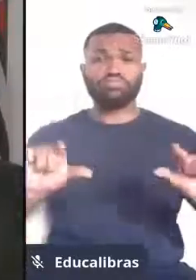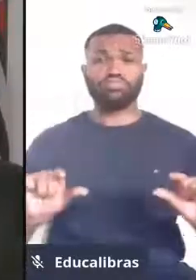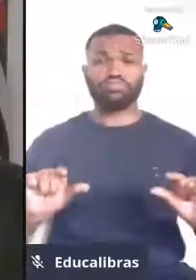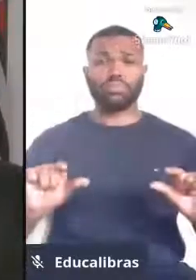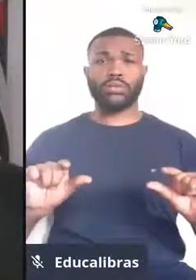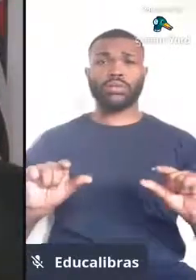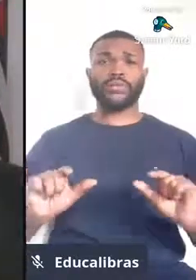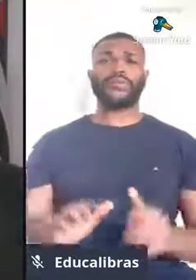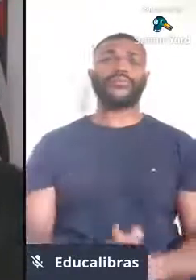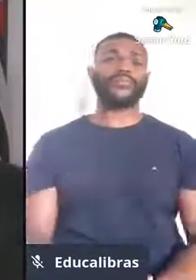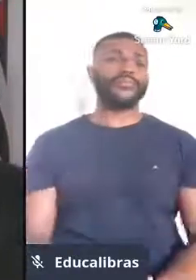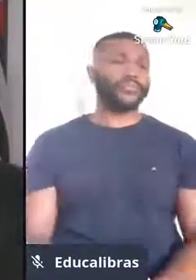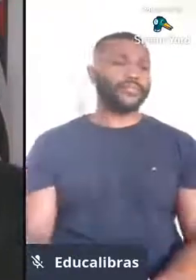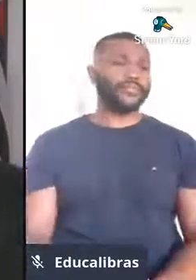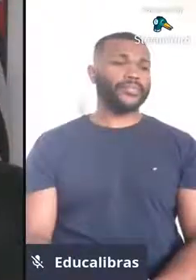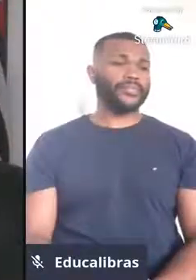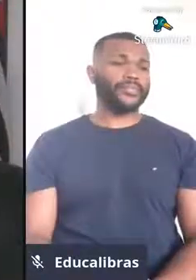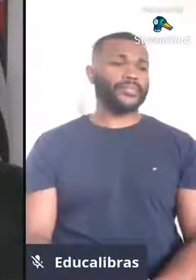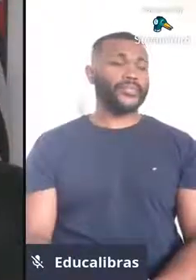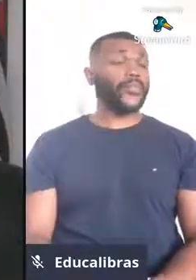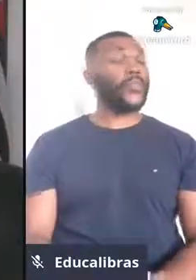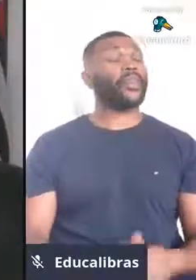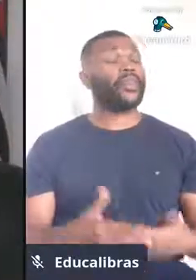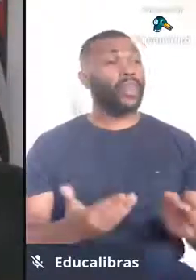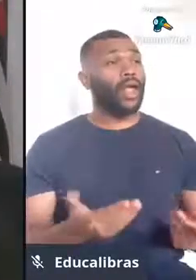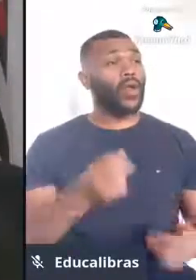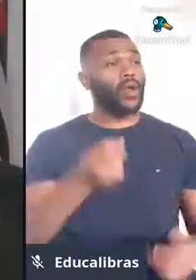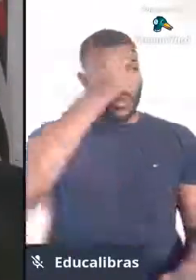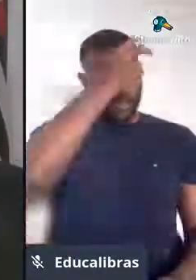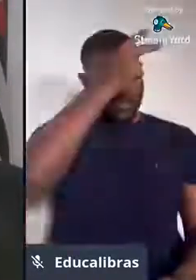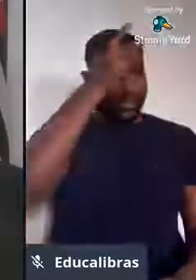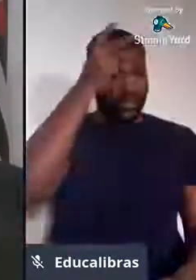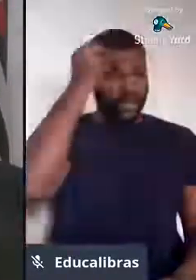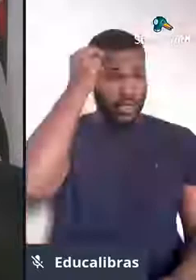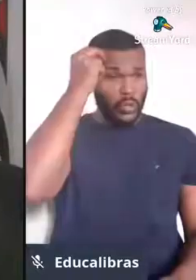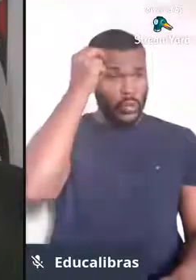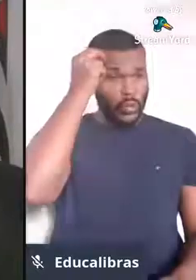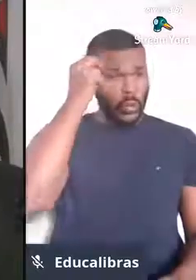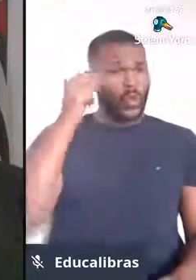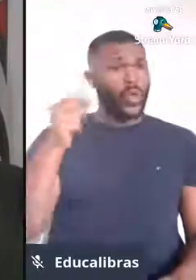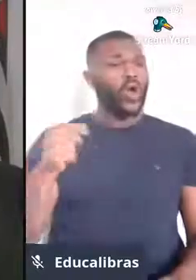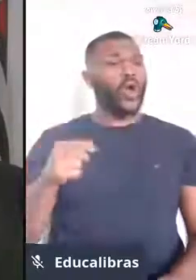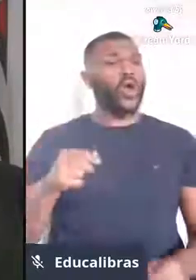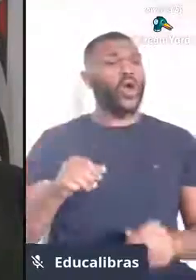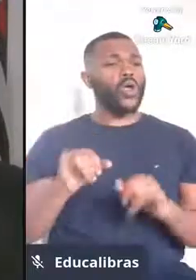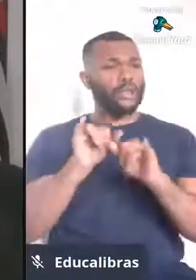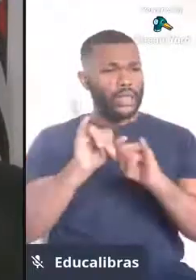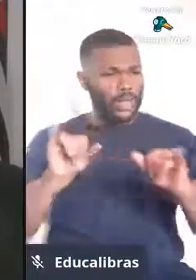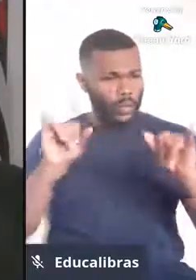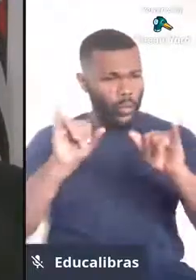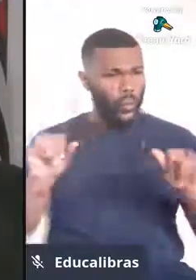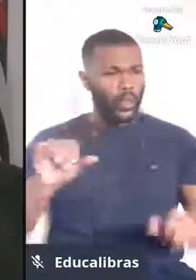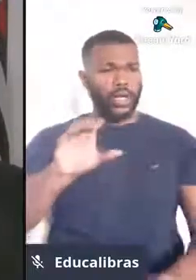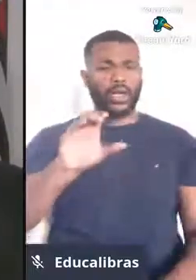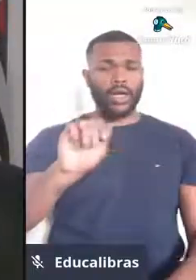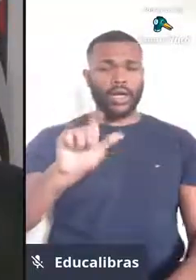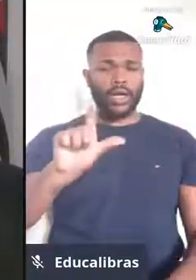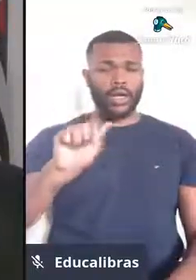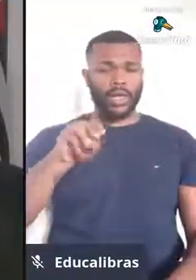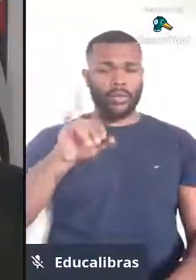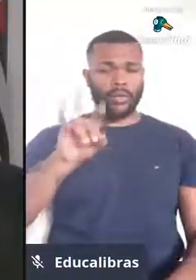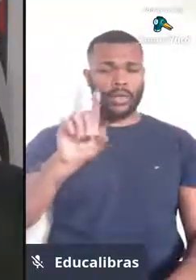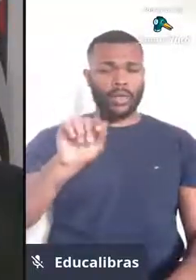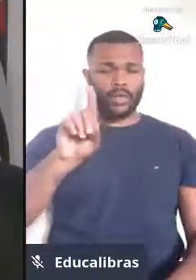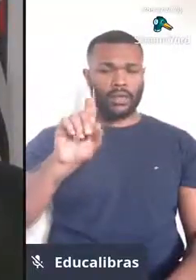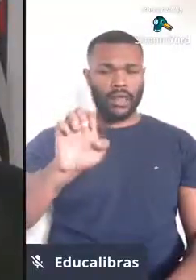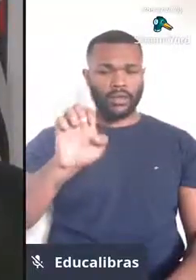Bom, logo que o prefeito decretou estado de calamidade pública na cidade e permitindo o